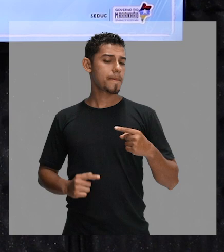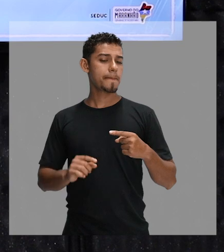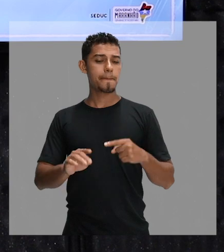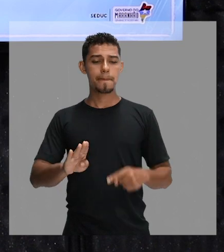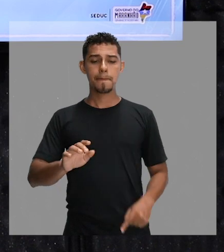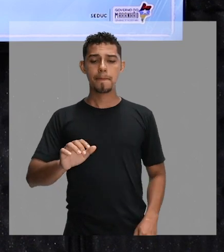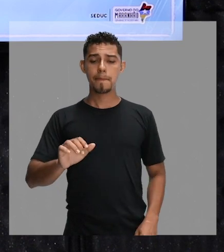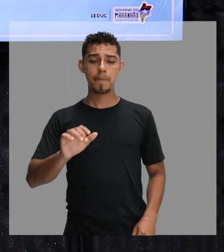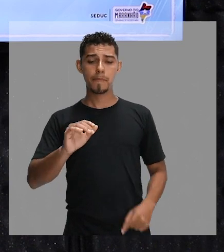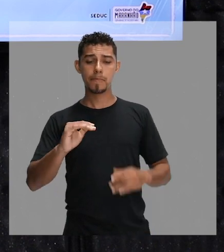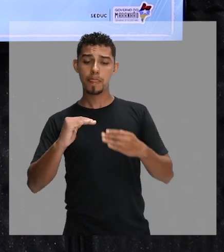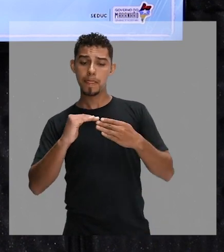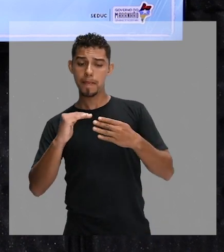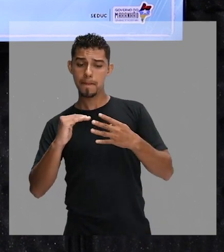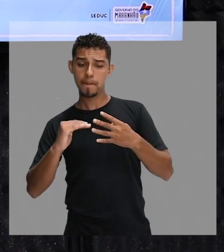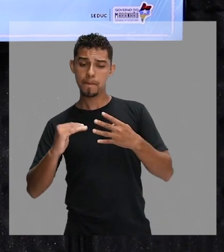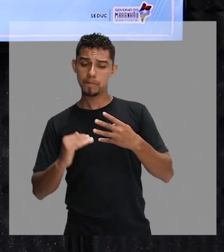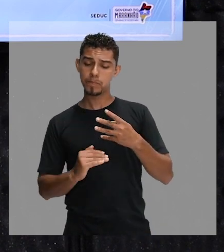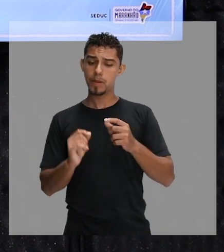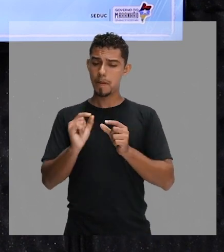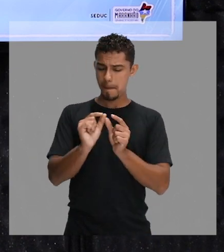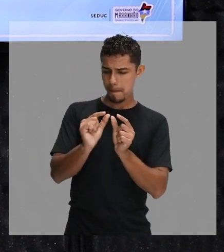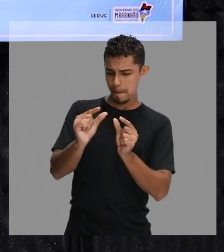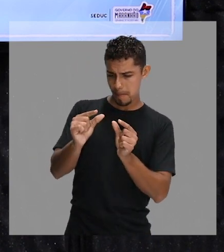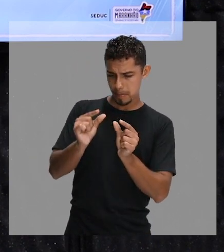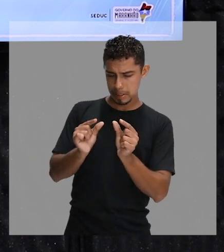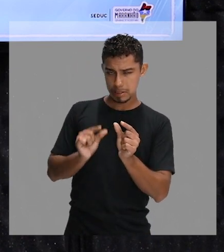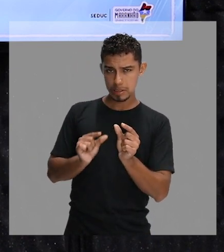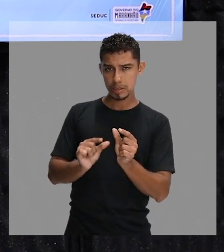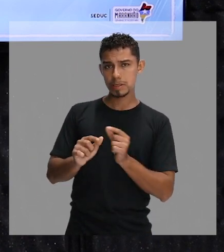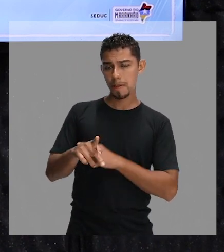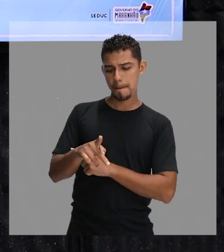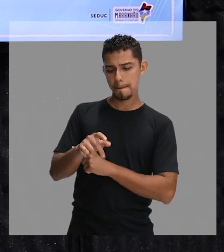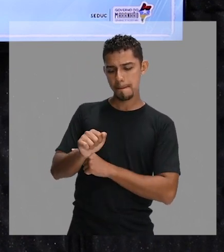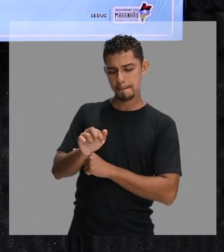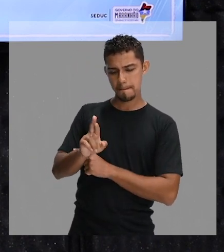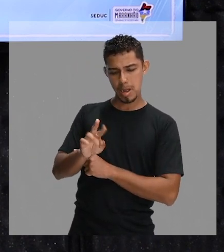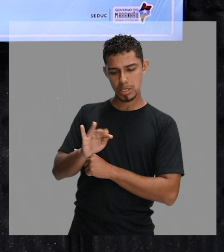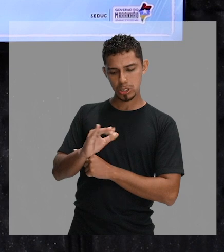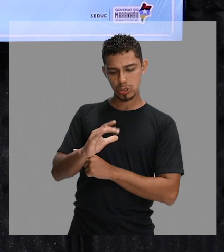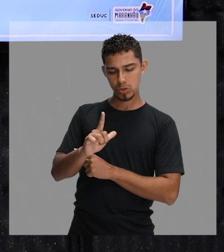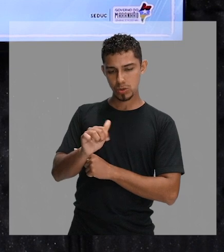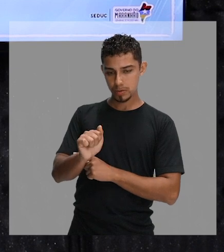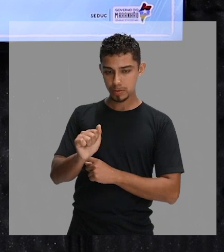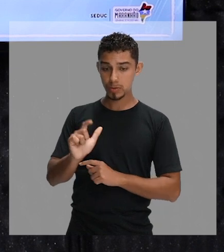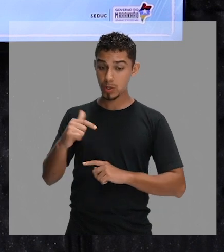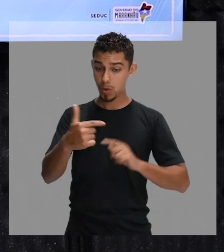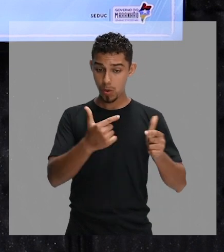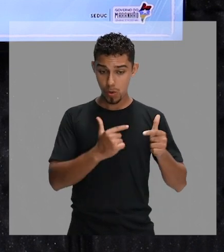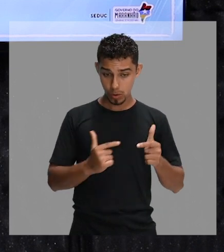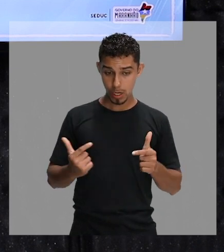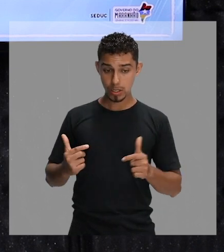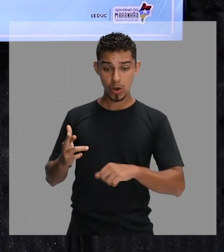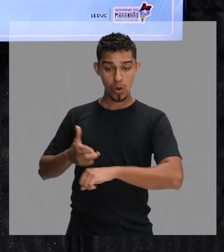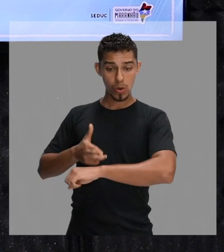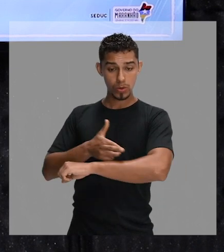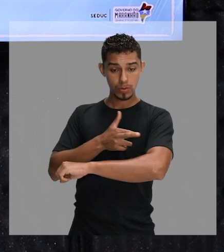sedimentos, que são partículas, provenientes de outras rochas, como rochas